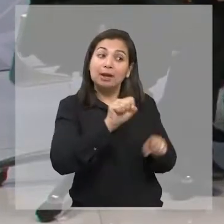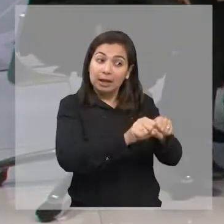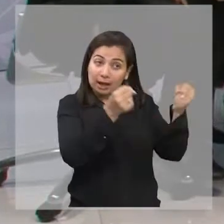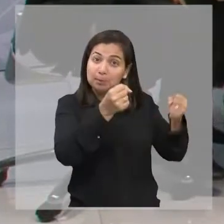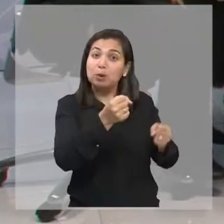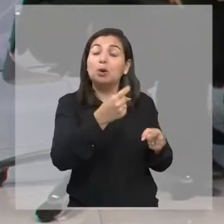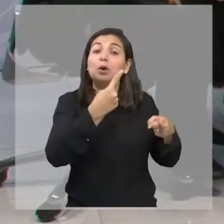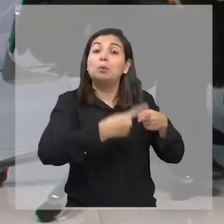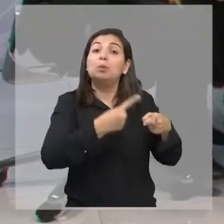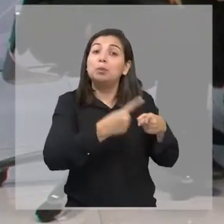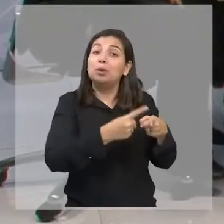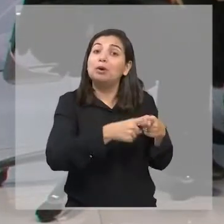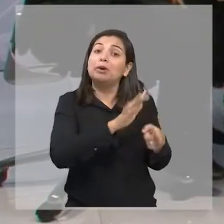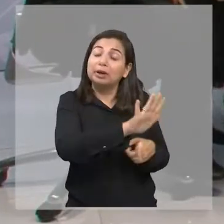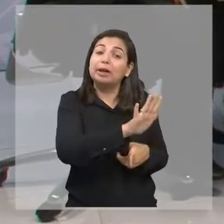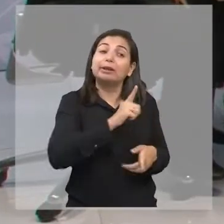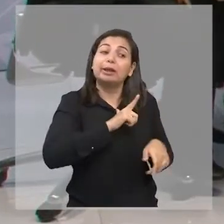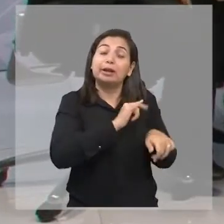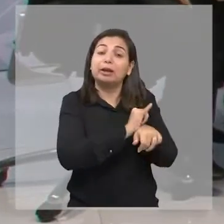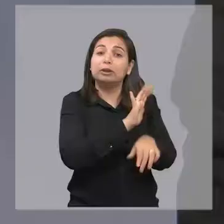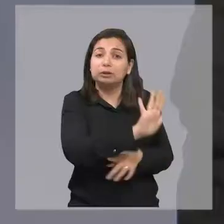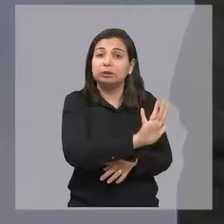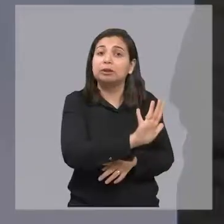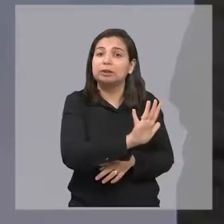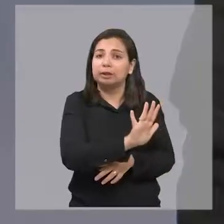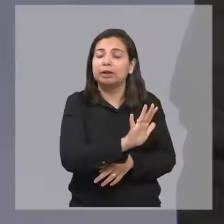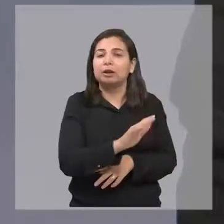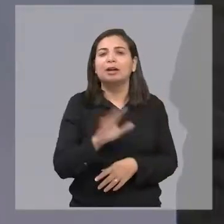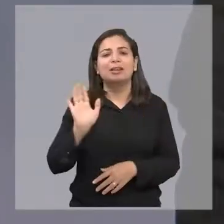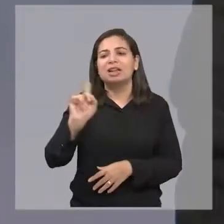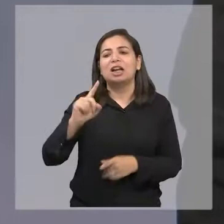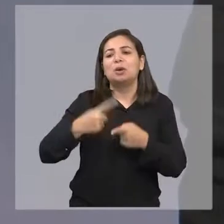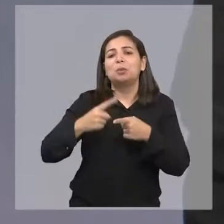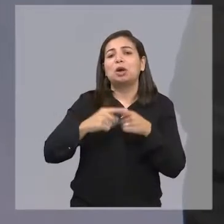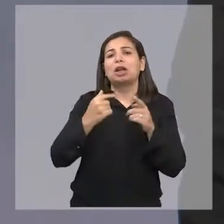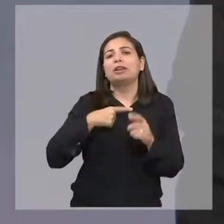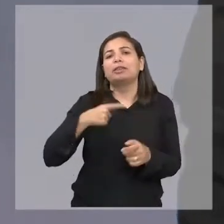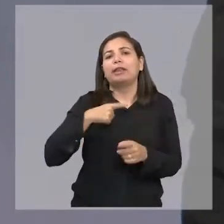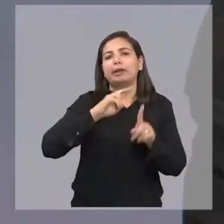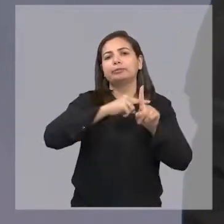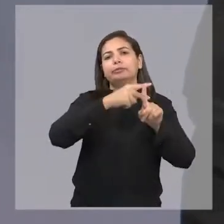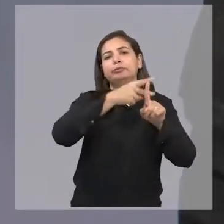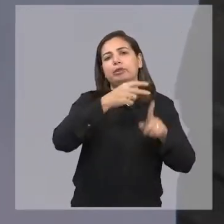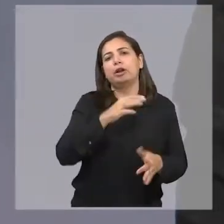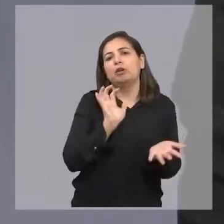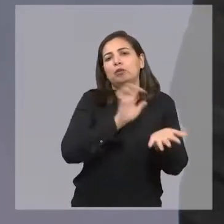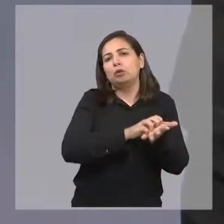Paulo. A USP quebrou porque o reitor só dava aumento para o funcionário. É uma prefeitura. Meu